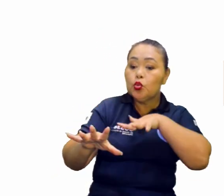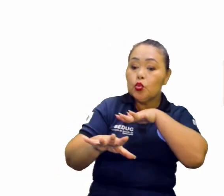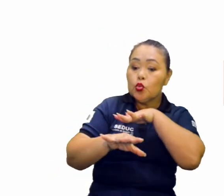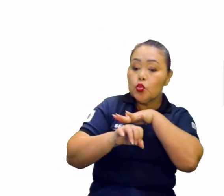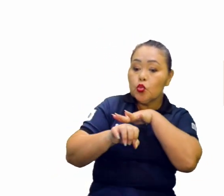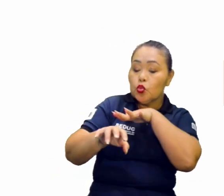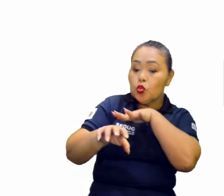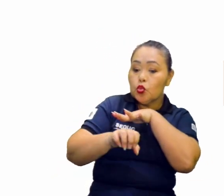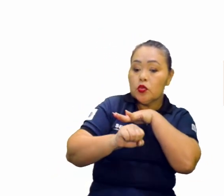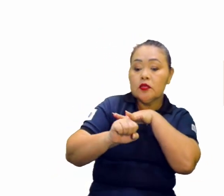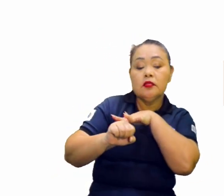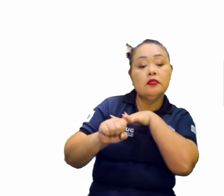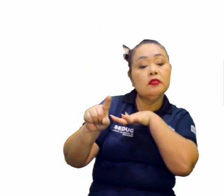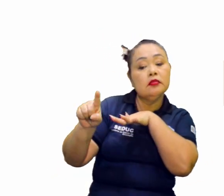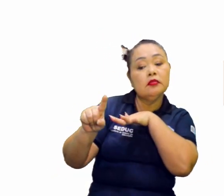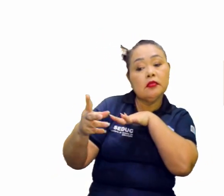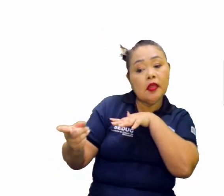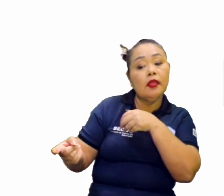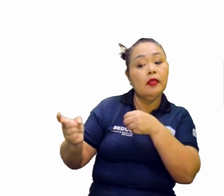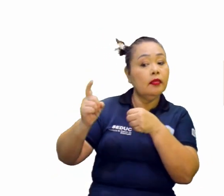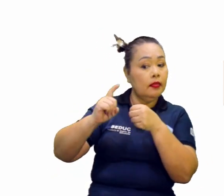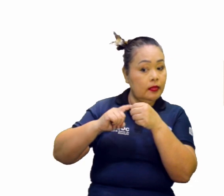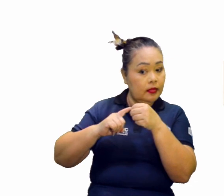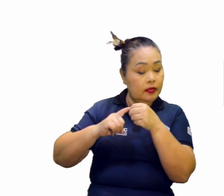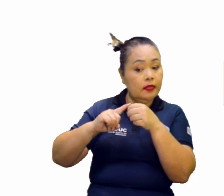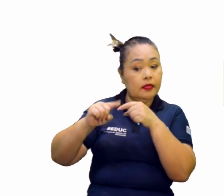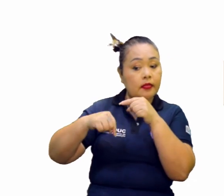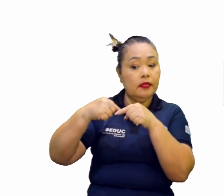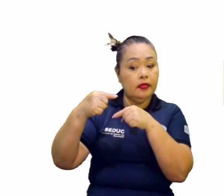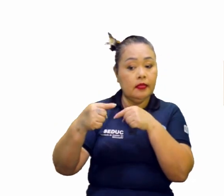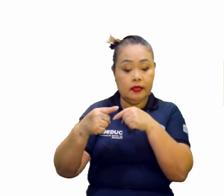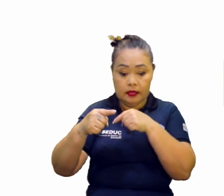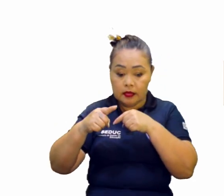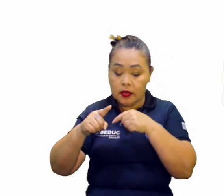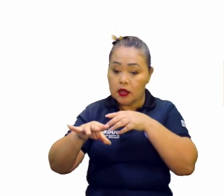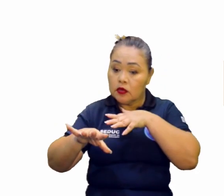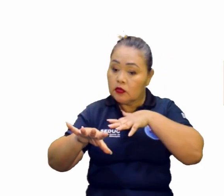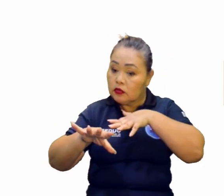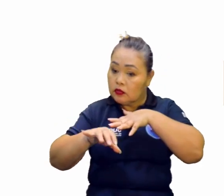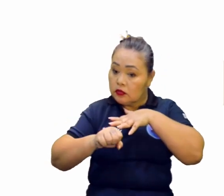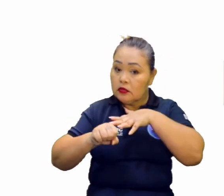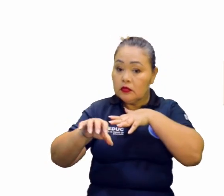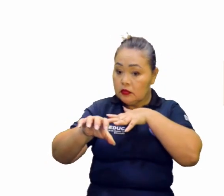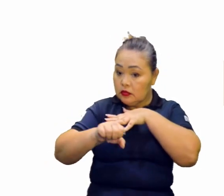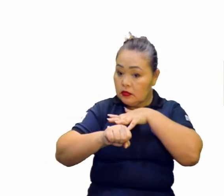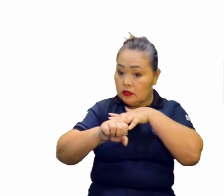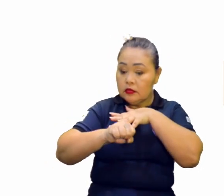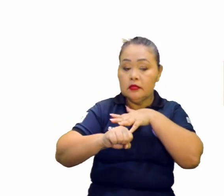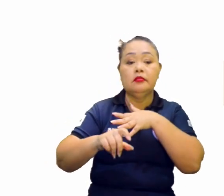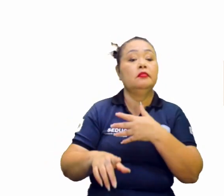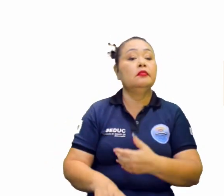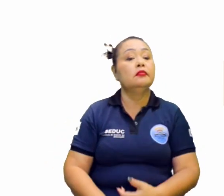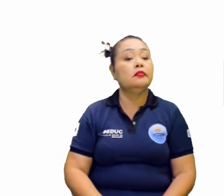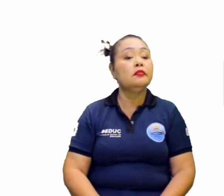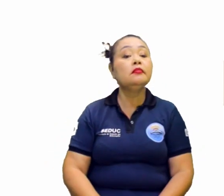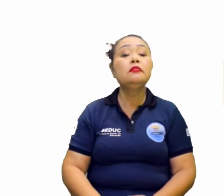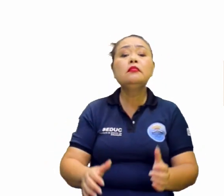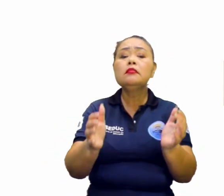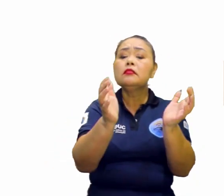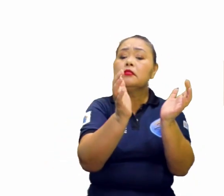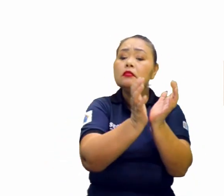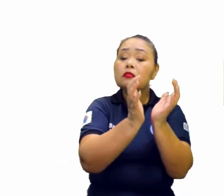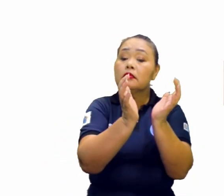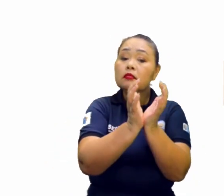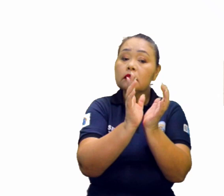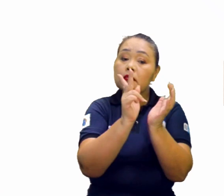ser devolvido aí com toda essa dinâmica dessa reciclagem, tá? Das espécies herbáceas